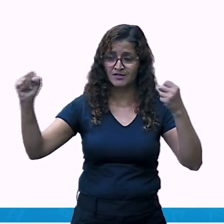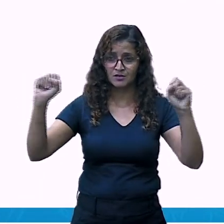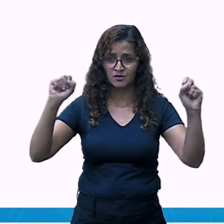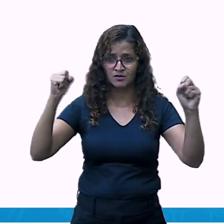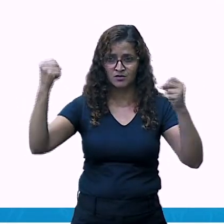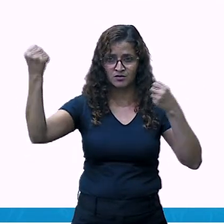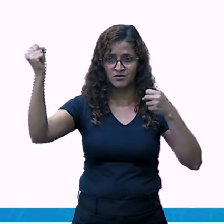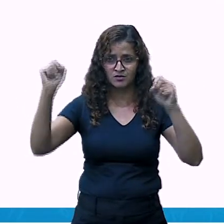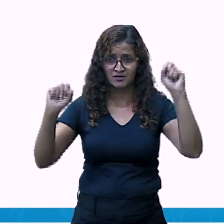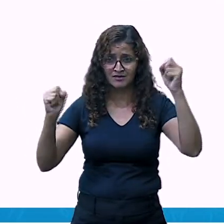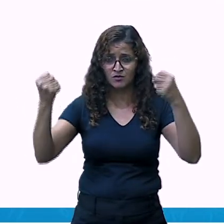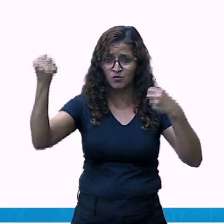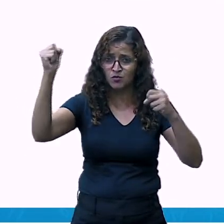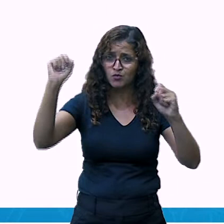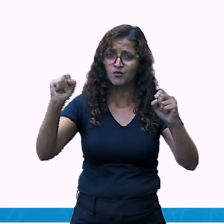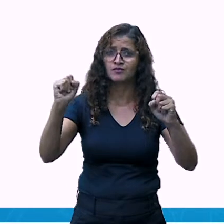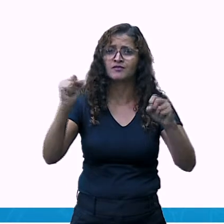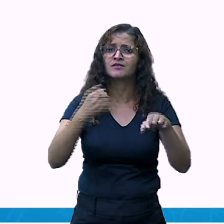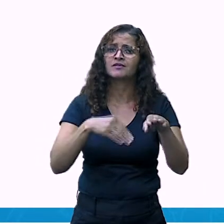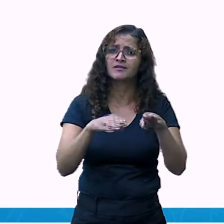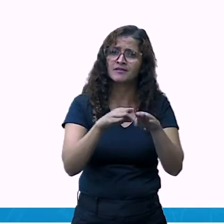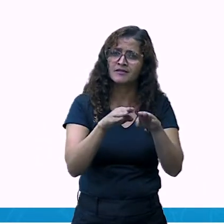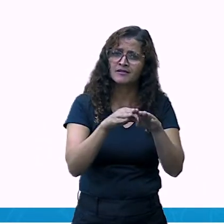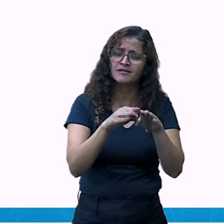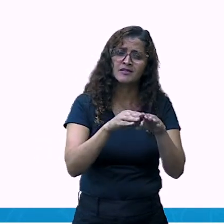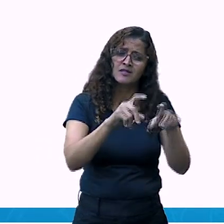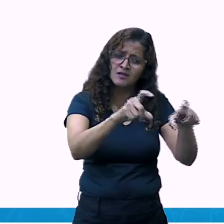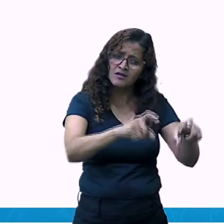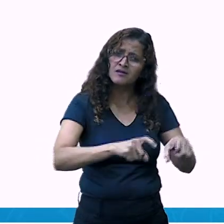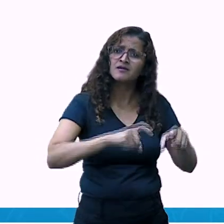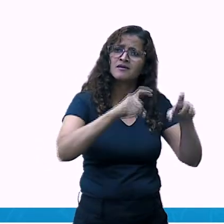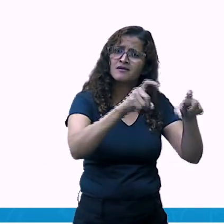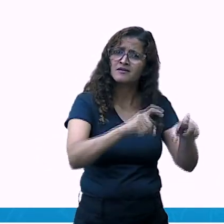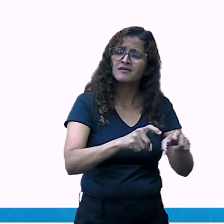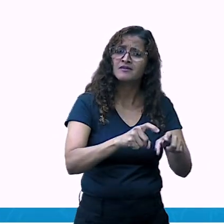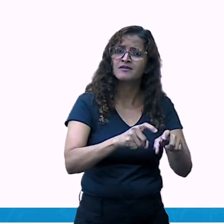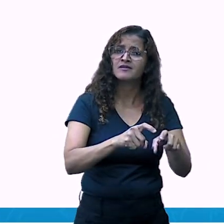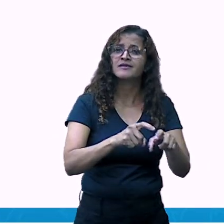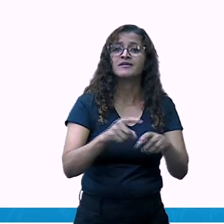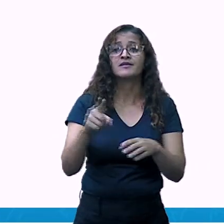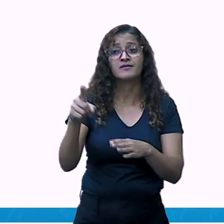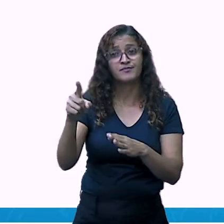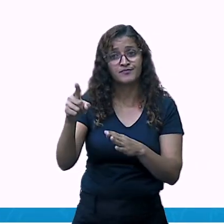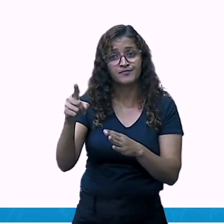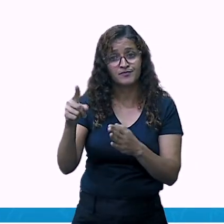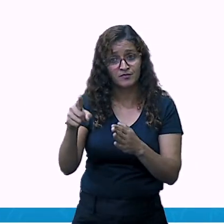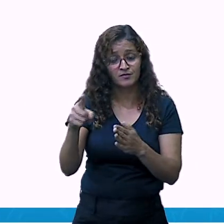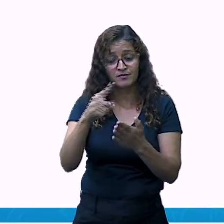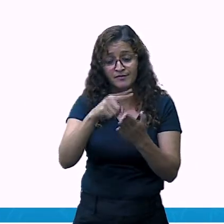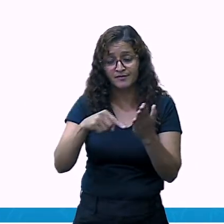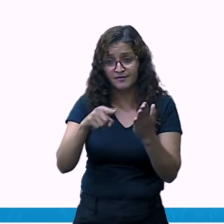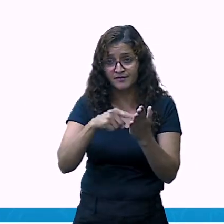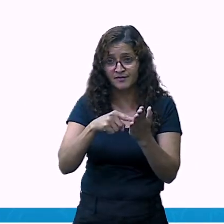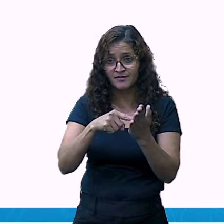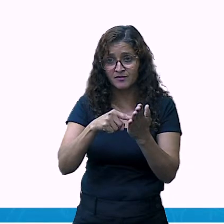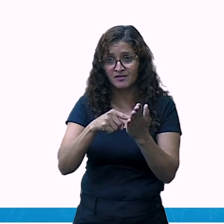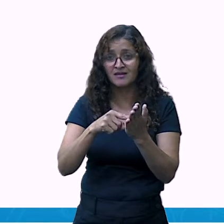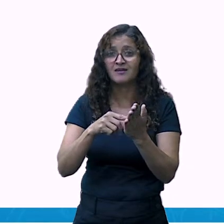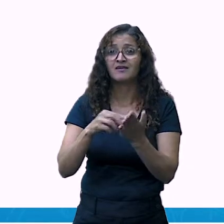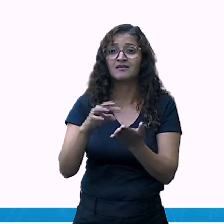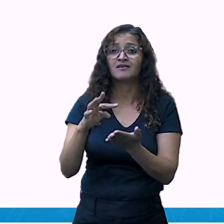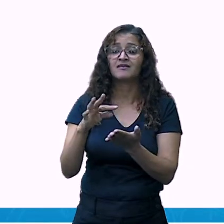na explicação, você já marcou aí que essa questão é falsa. Não há